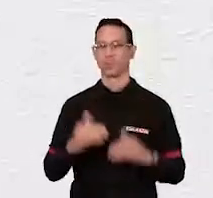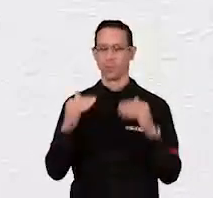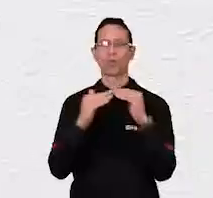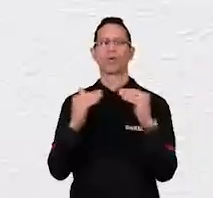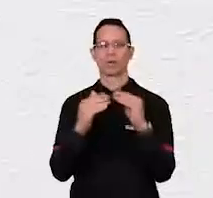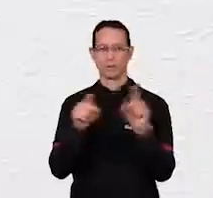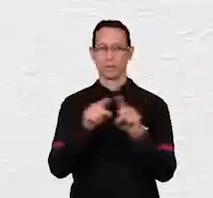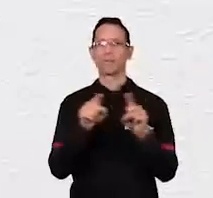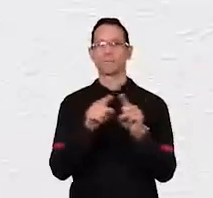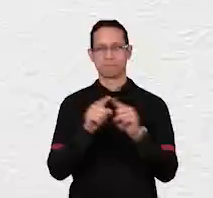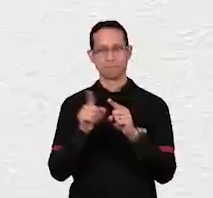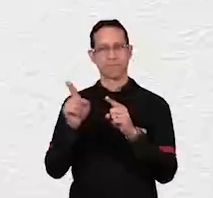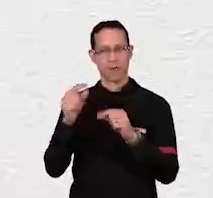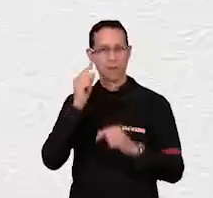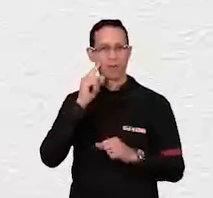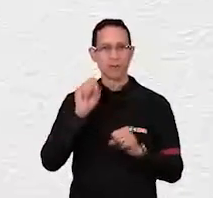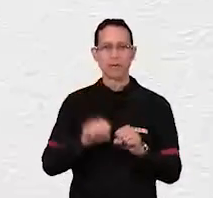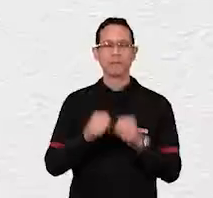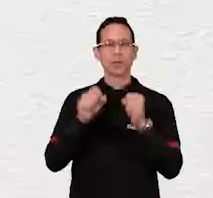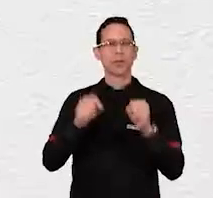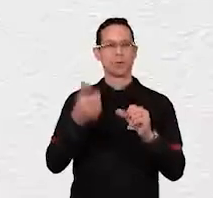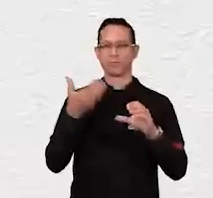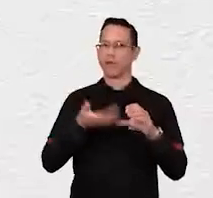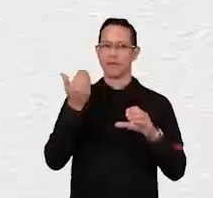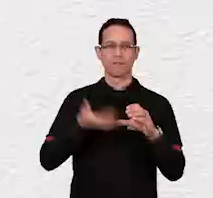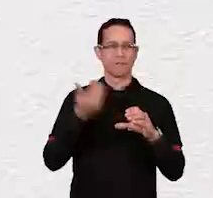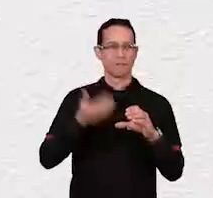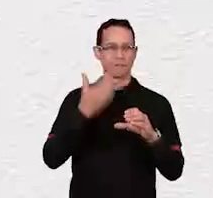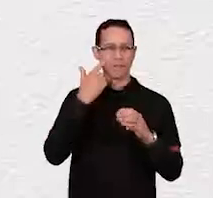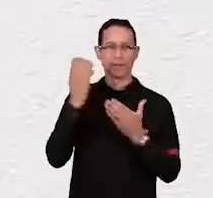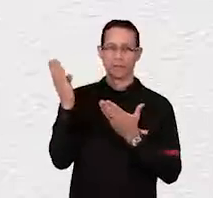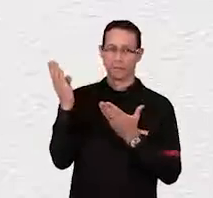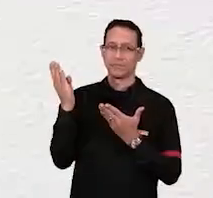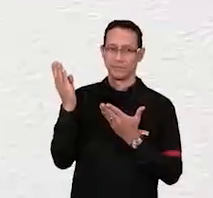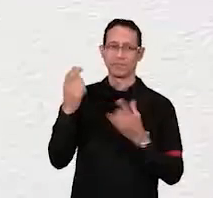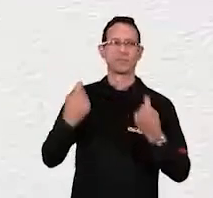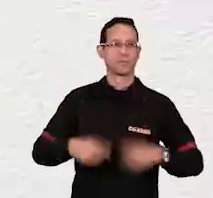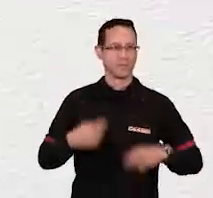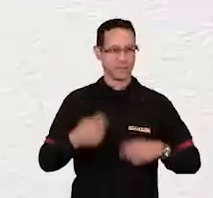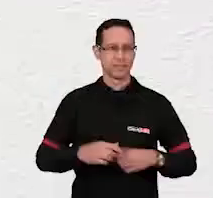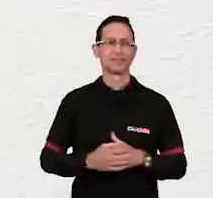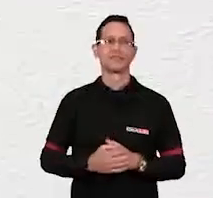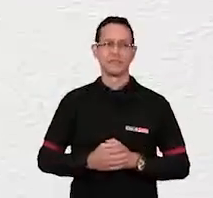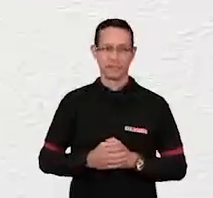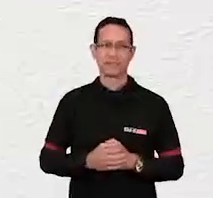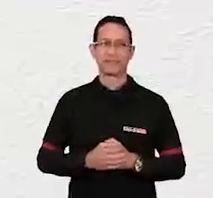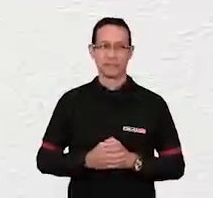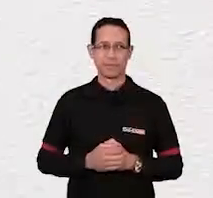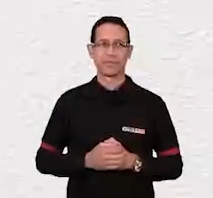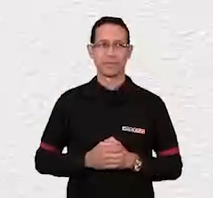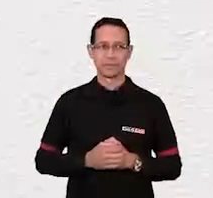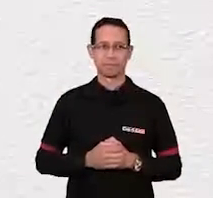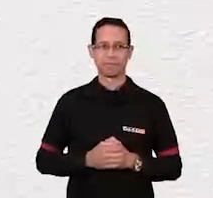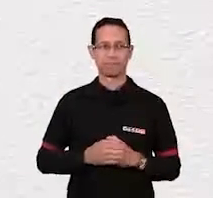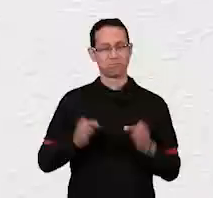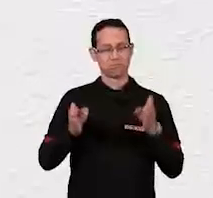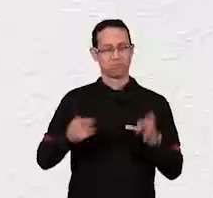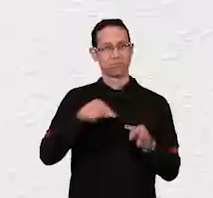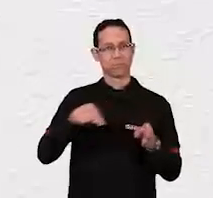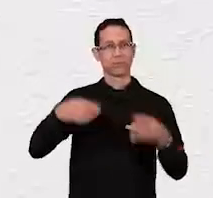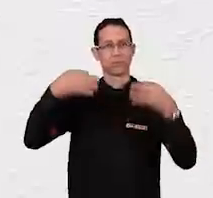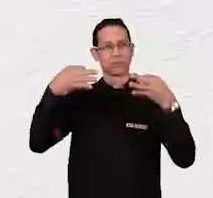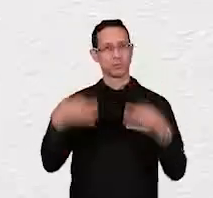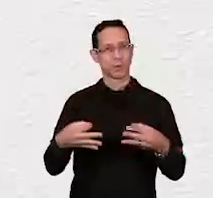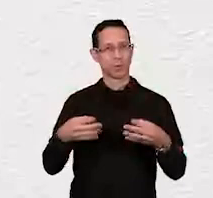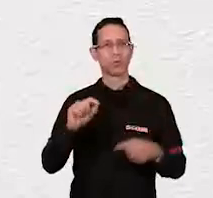com você, para mim o que quebra biofilme é lavagem, olha para sua orelha, né? Olha para sua orelha. Então tem que ter um momento certo também, óbvio que isso